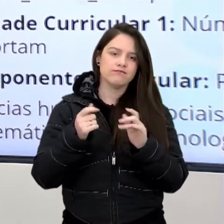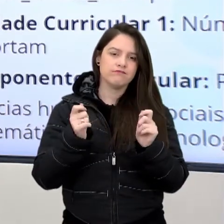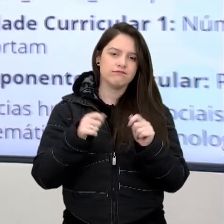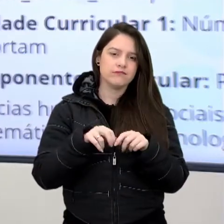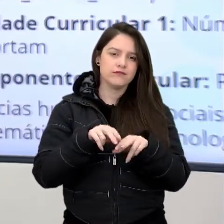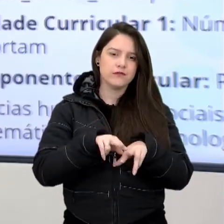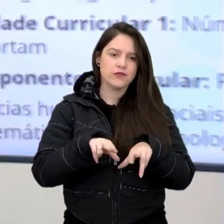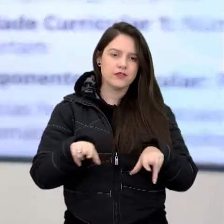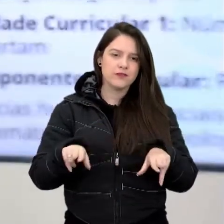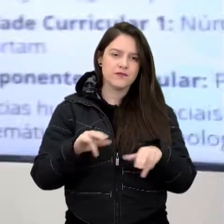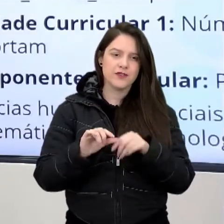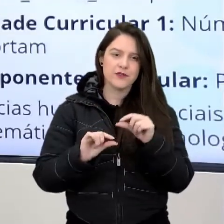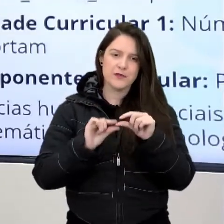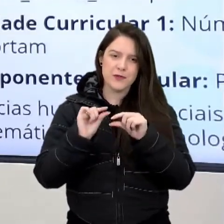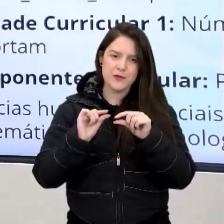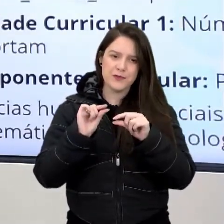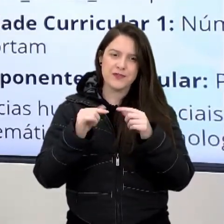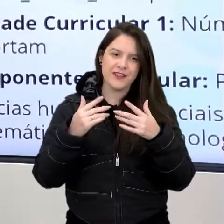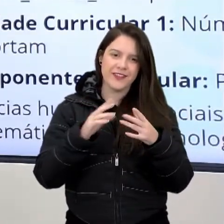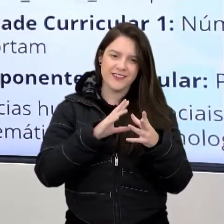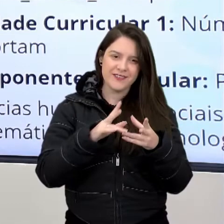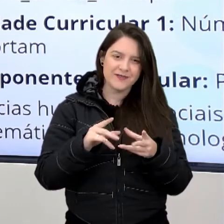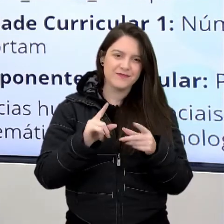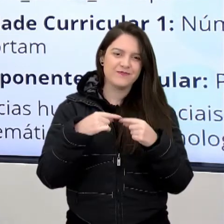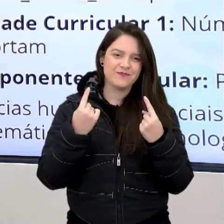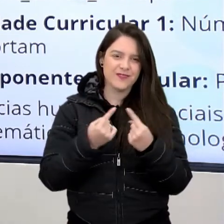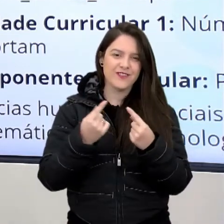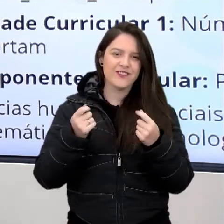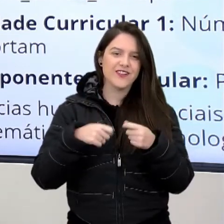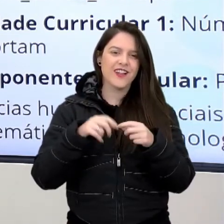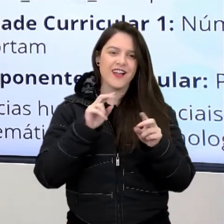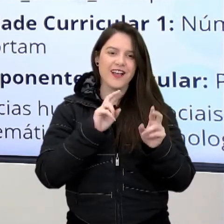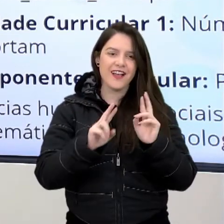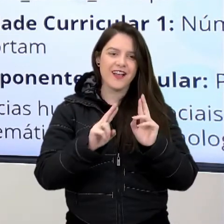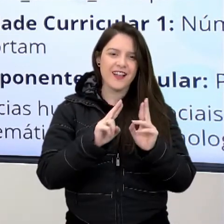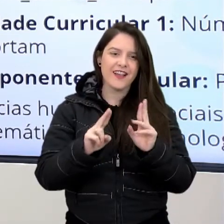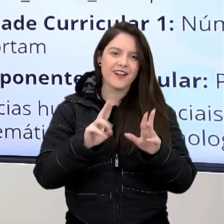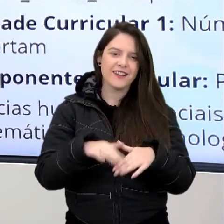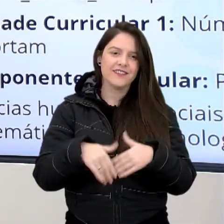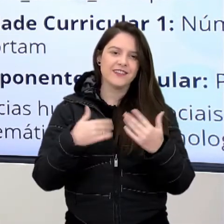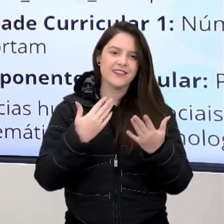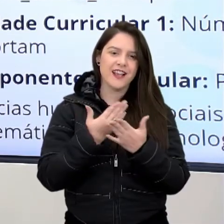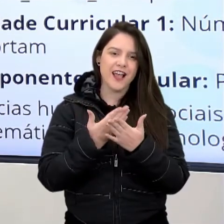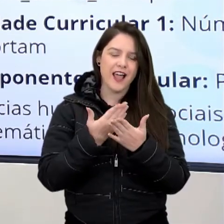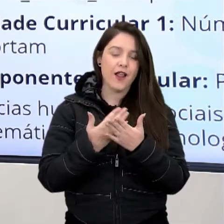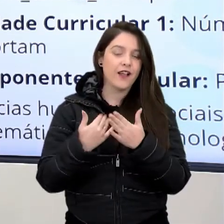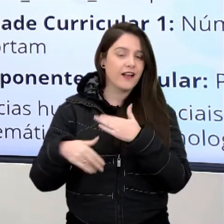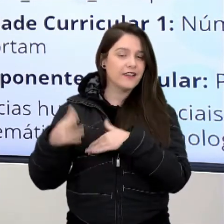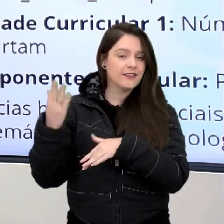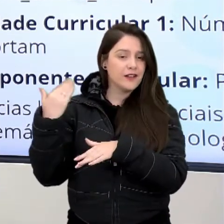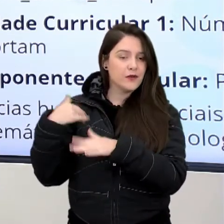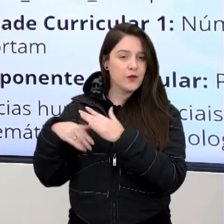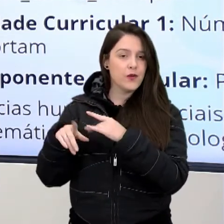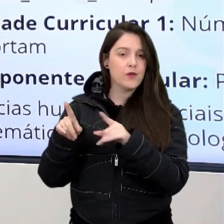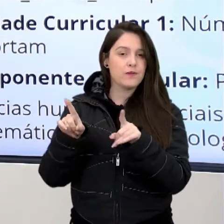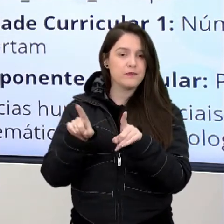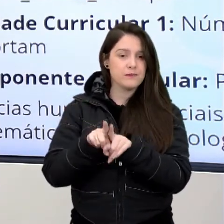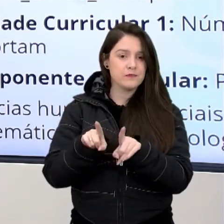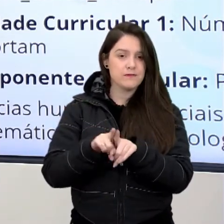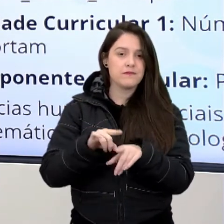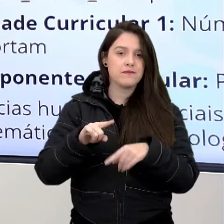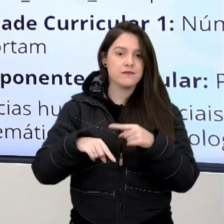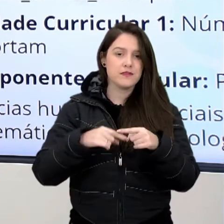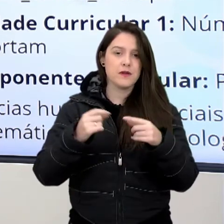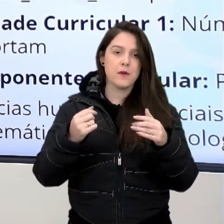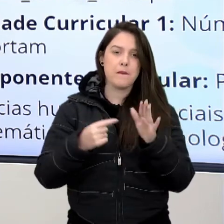númerozinhos muito pequenos, né? Alguns somatórios, a gente vai dar uma revisitada na aula anterior, mas vamos bastante calma mostrar